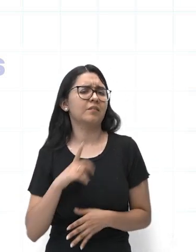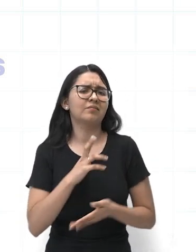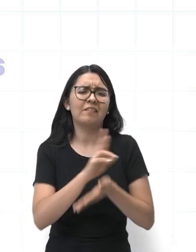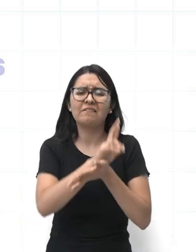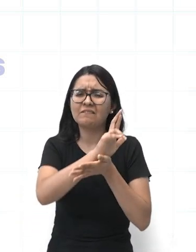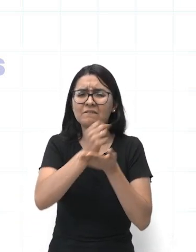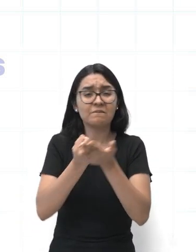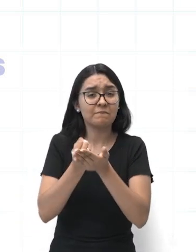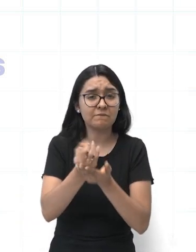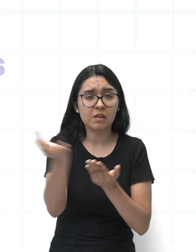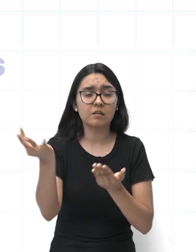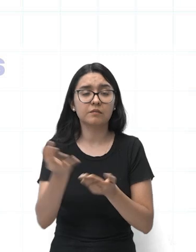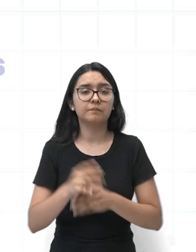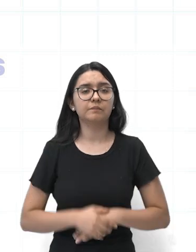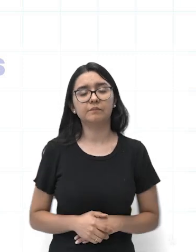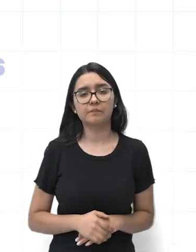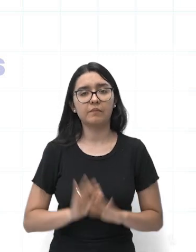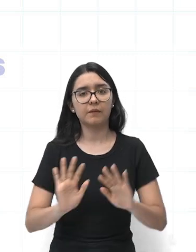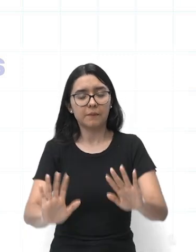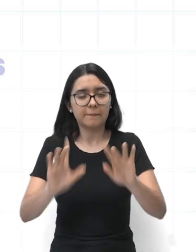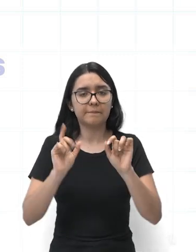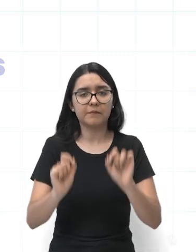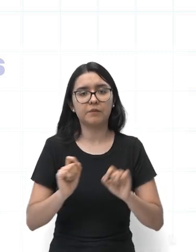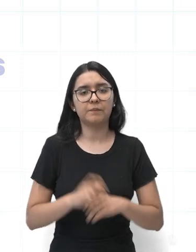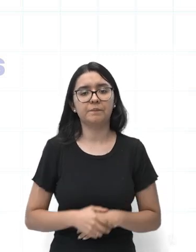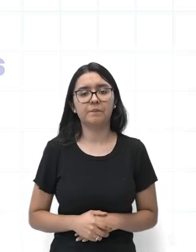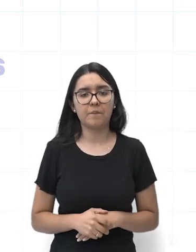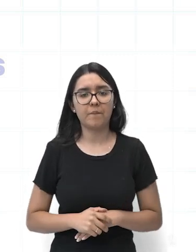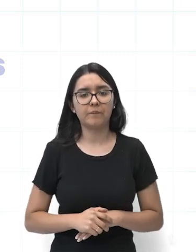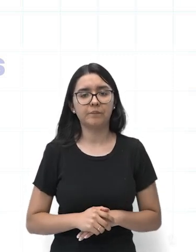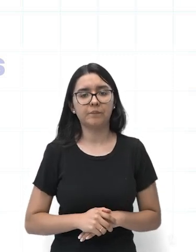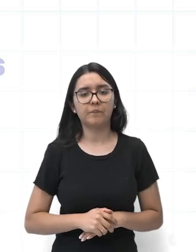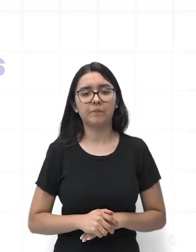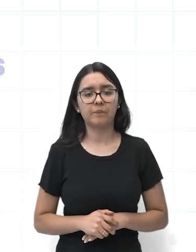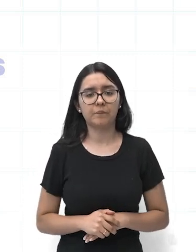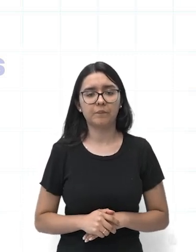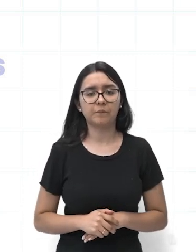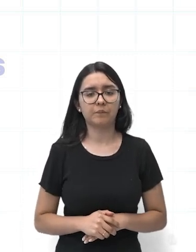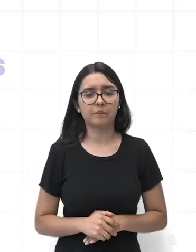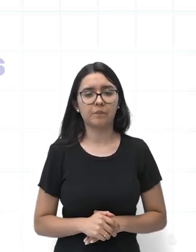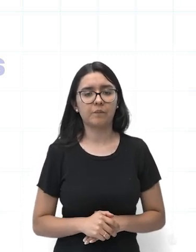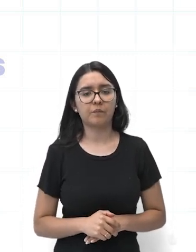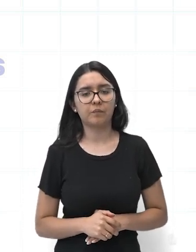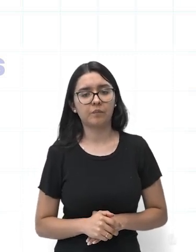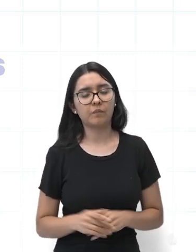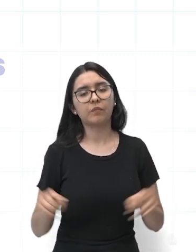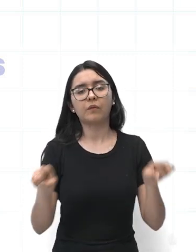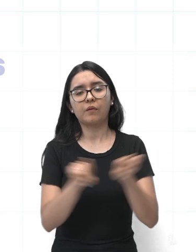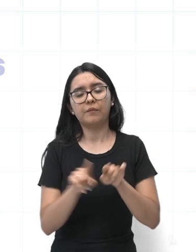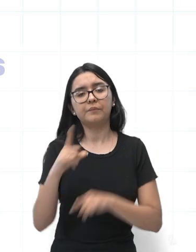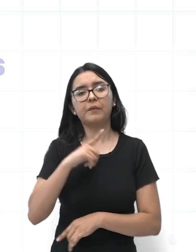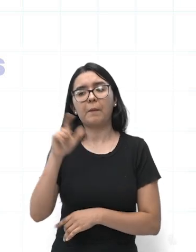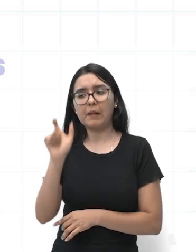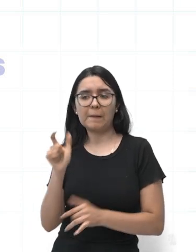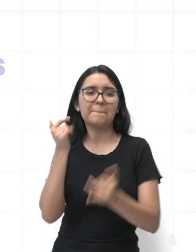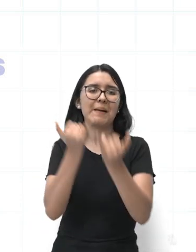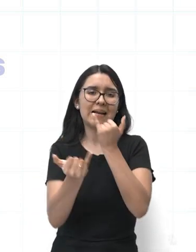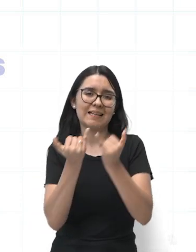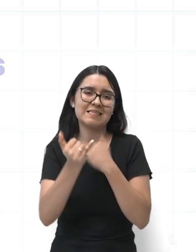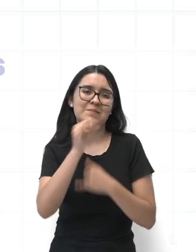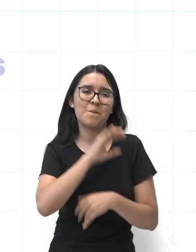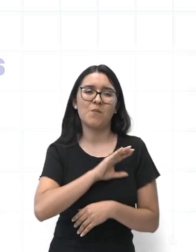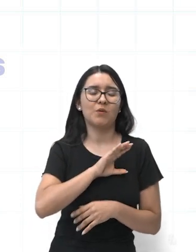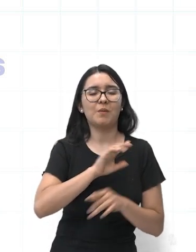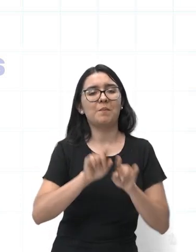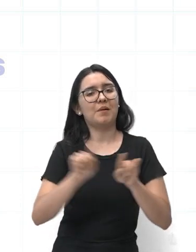tem muitas palavras. Entretanto, os falsos cognatos, que são conhecidos como false friends também, eles são